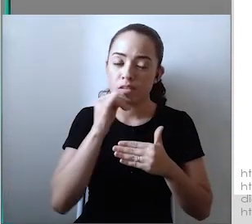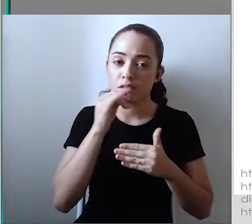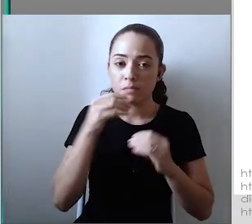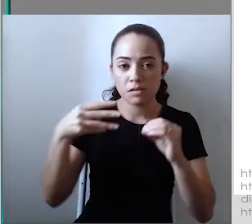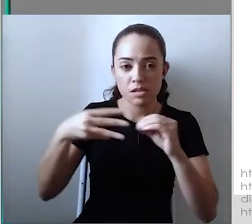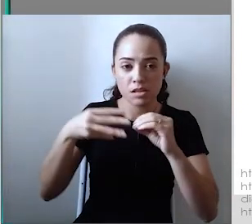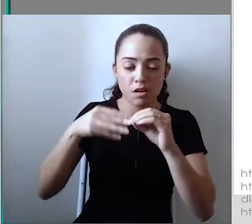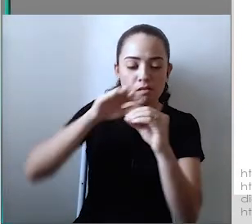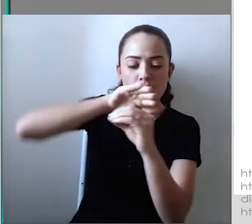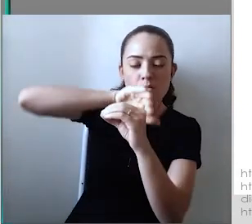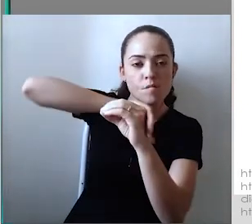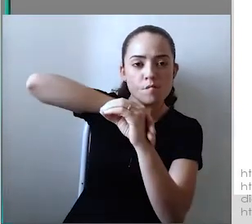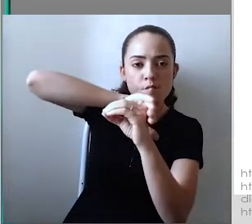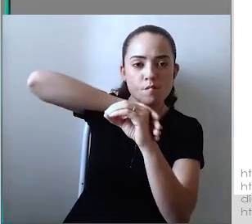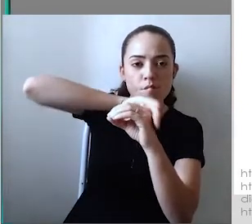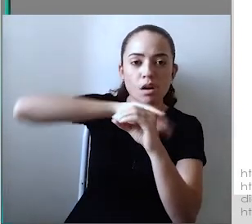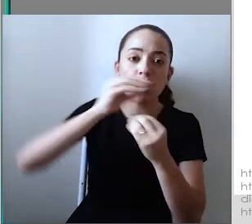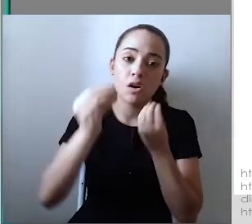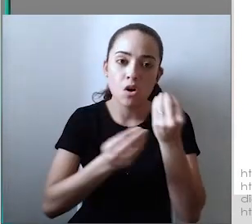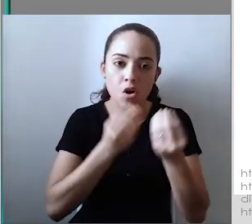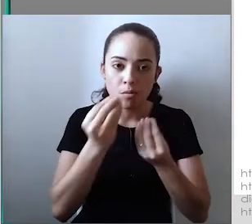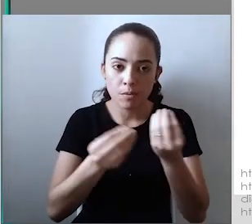da superfície lateral celular.